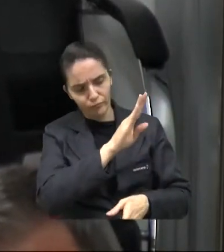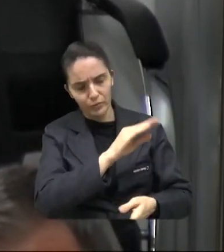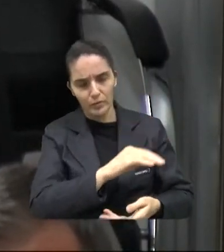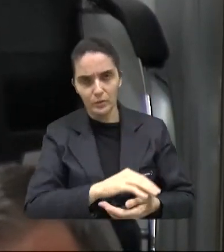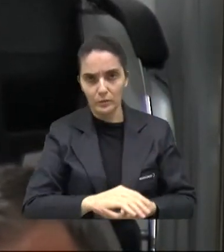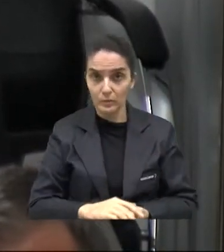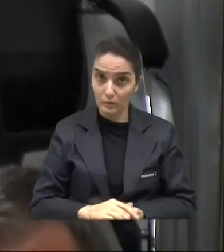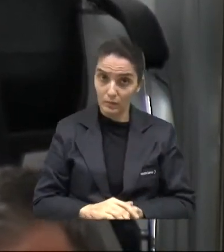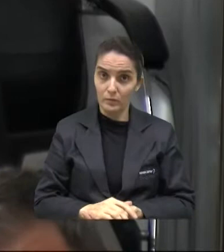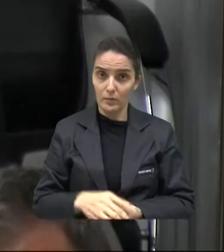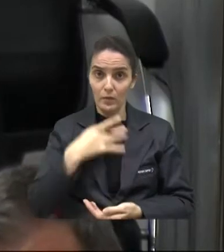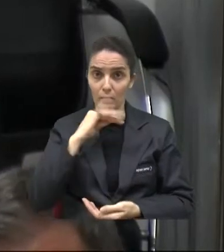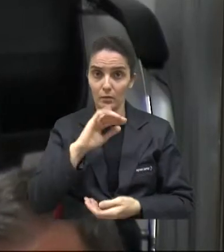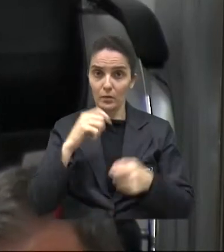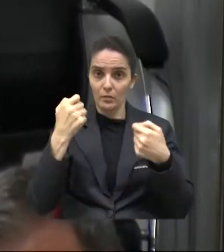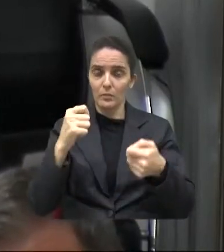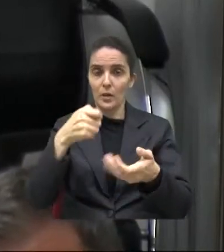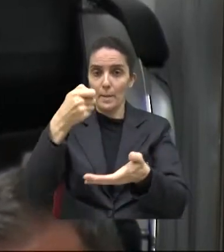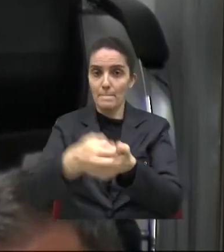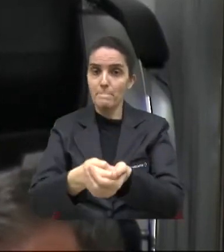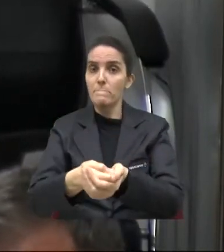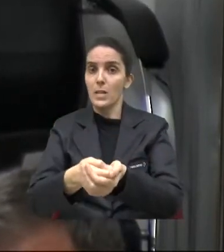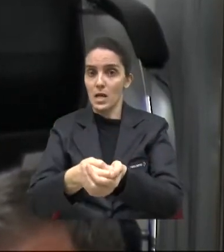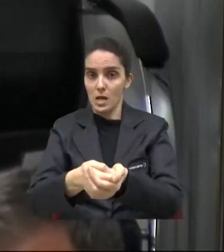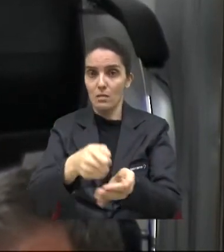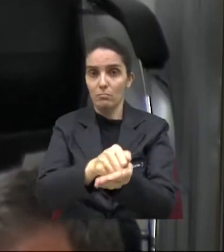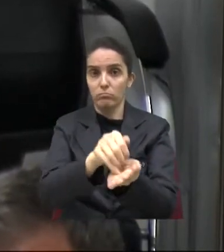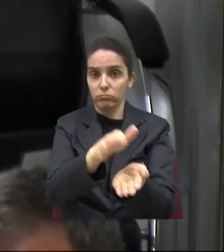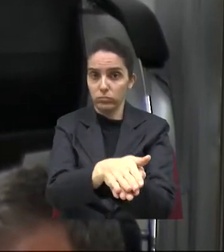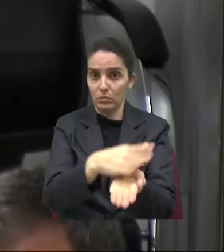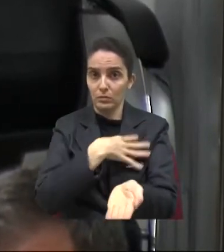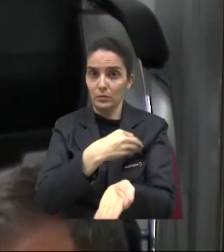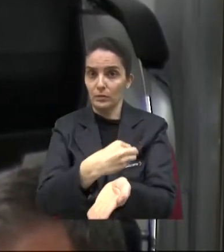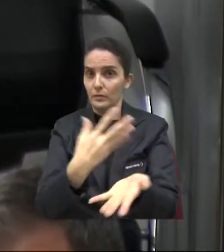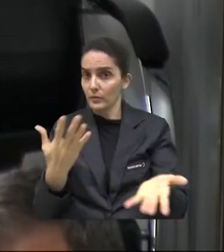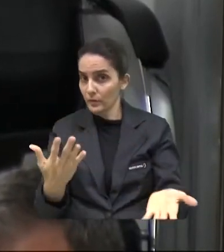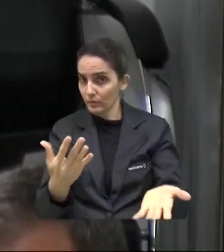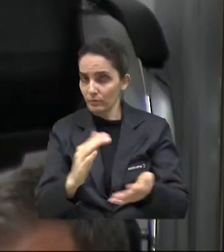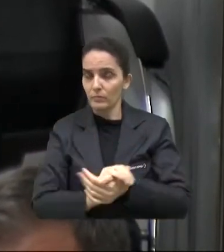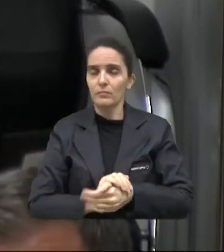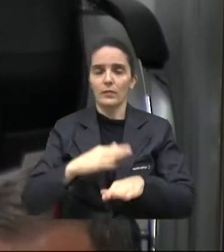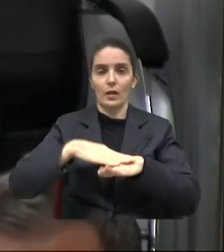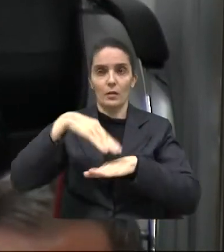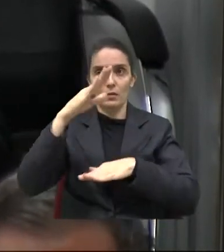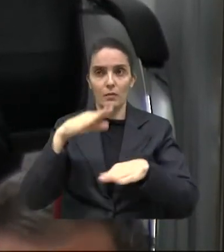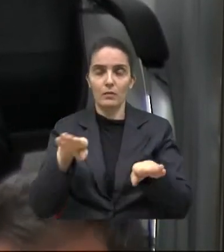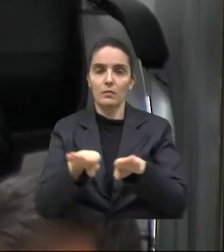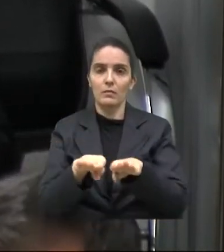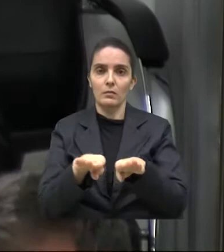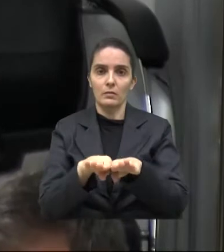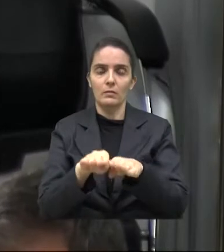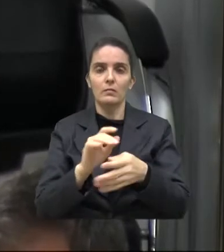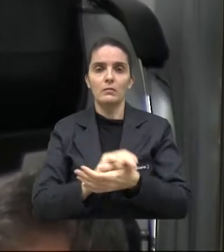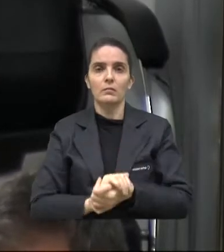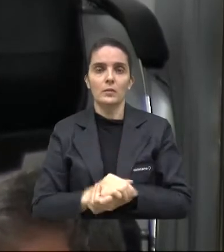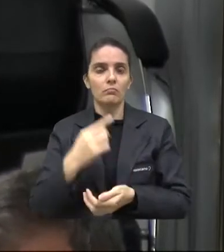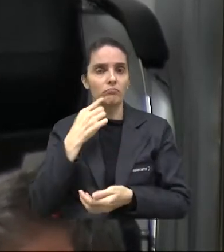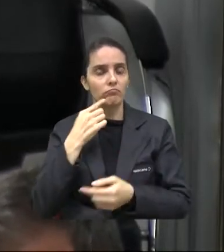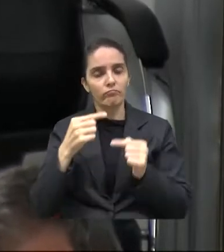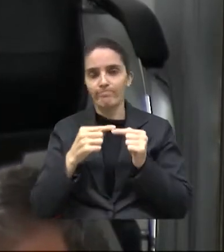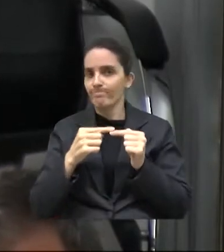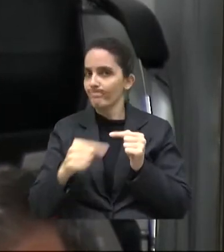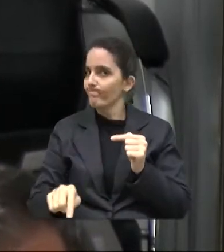casa, o pai vai ter que pagar danos morais pro filho. E mais ainda aqui, ó, que é algo que eu não